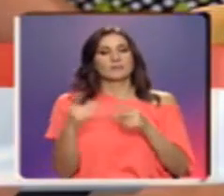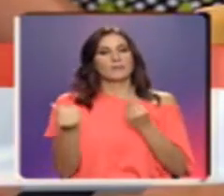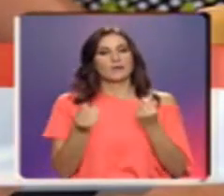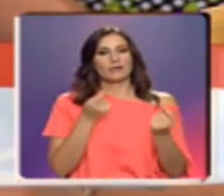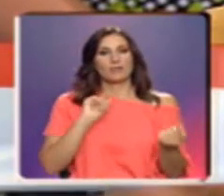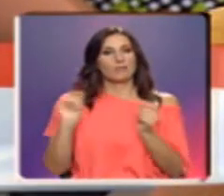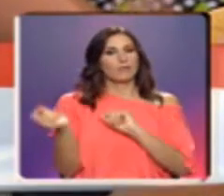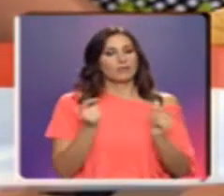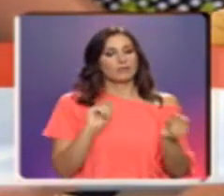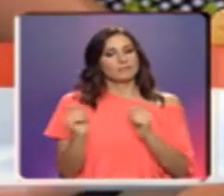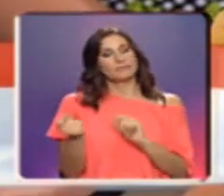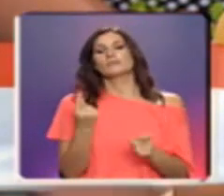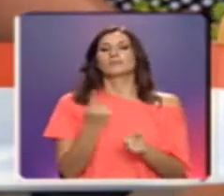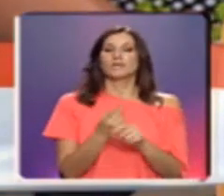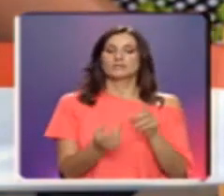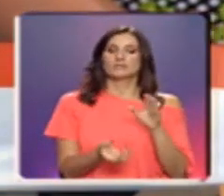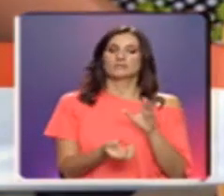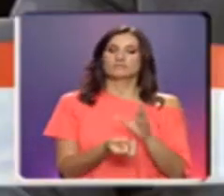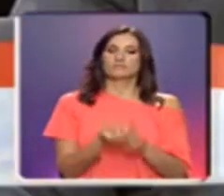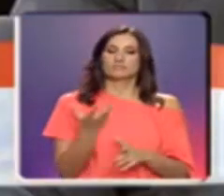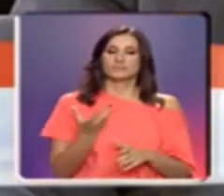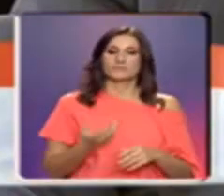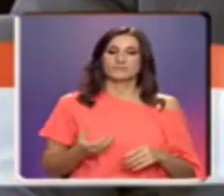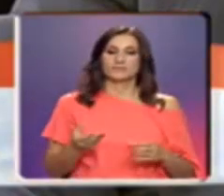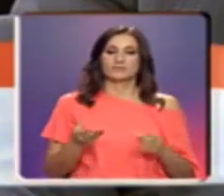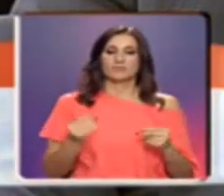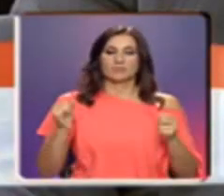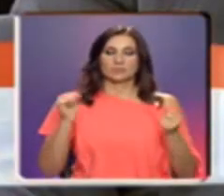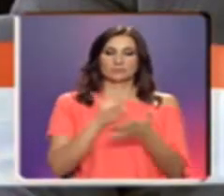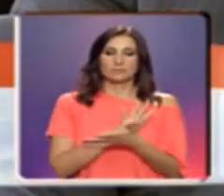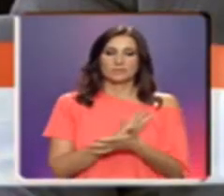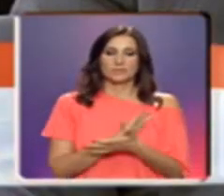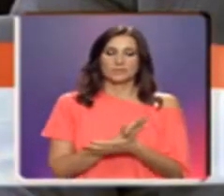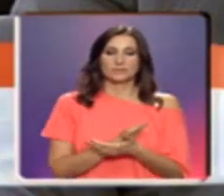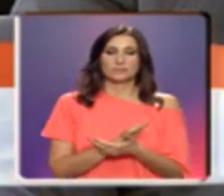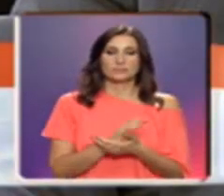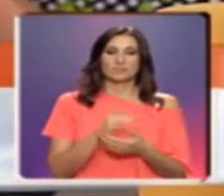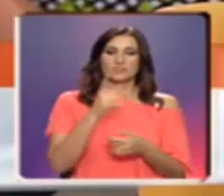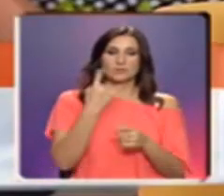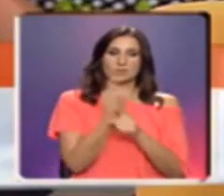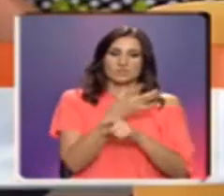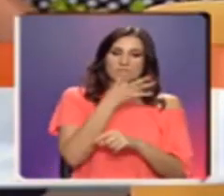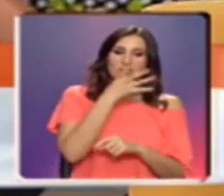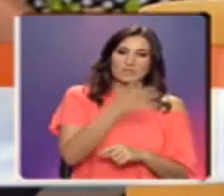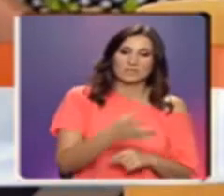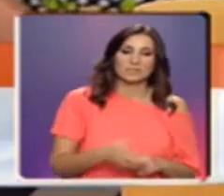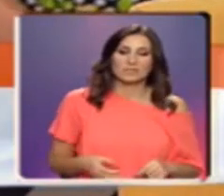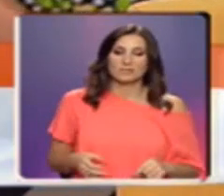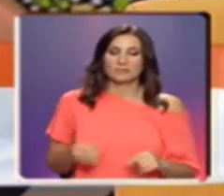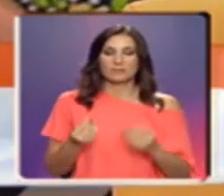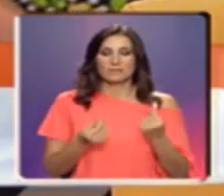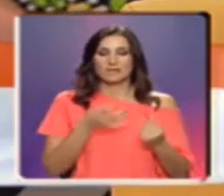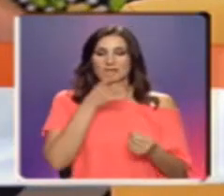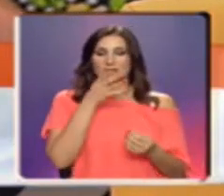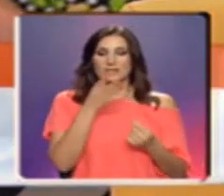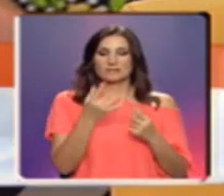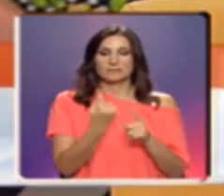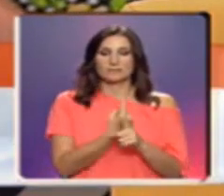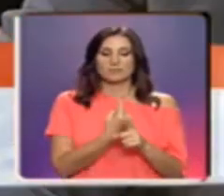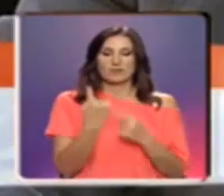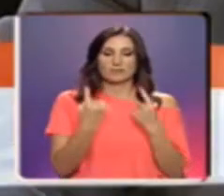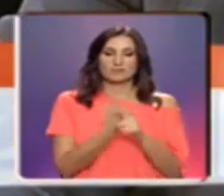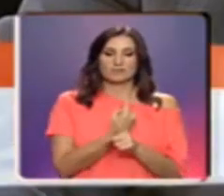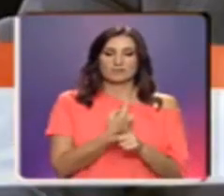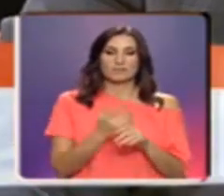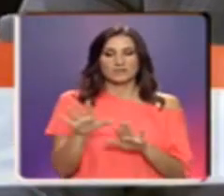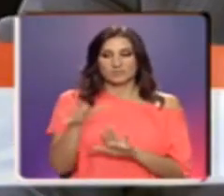polémica, como surge, por exemplo, na imprensa, nos comunicados que faz, na forma como diz determinadas coisas.